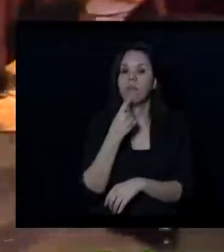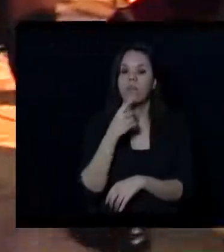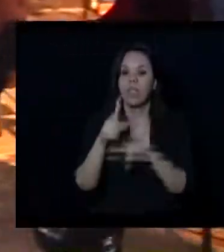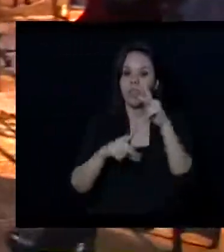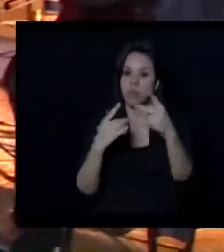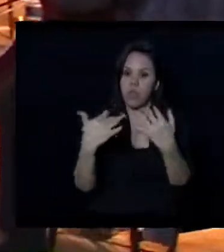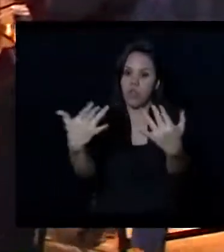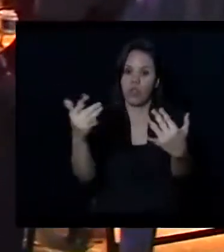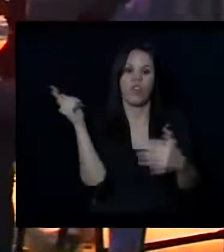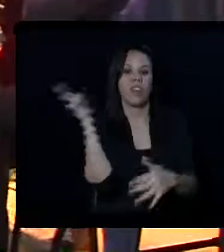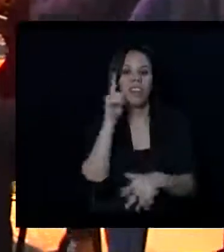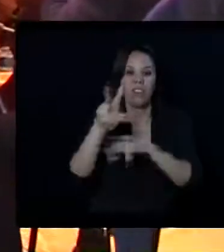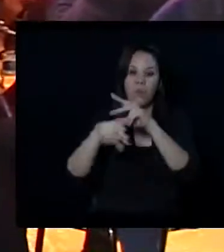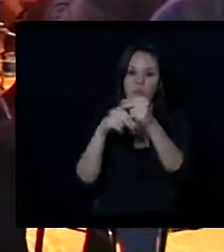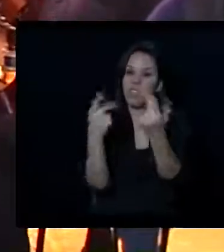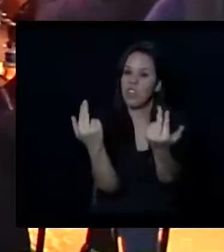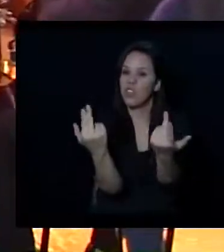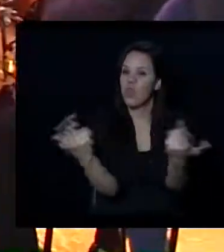presente.